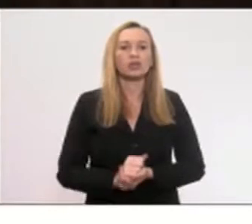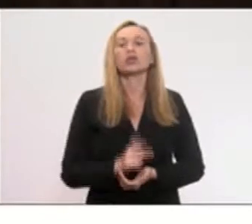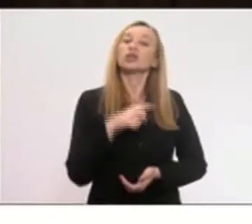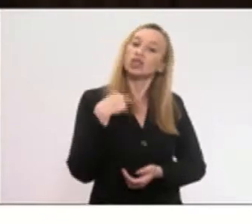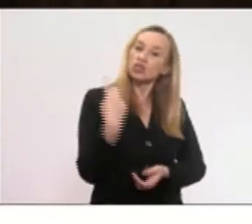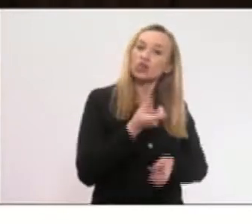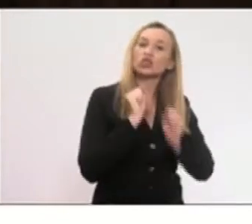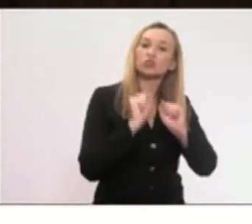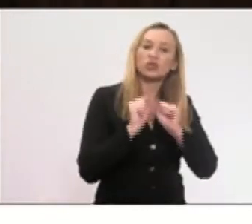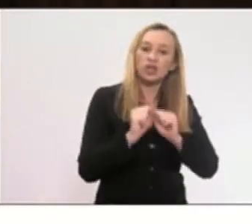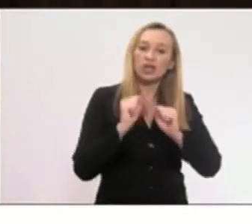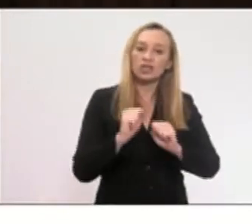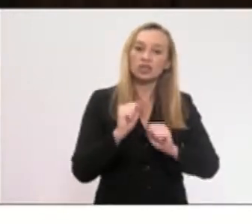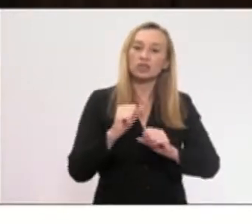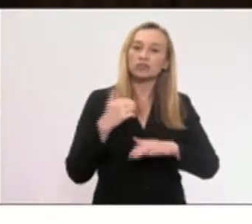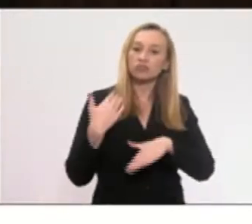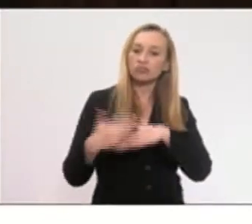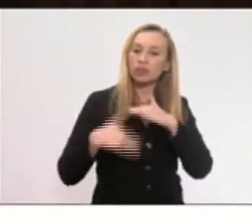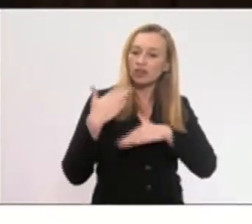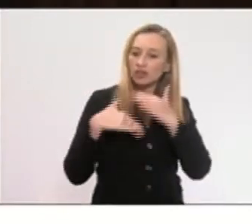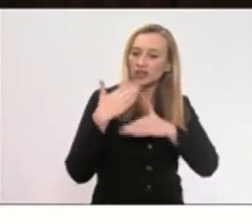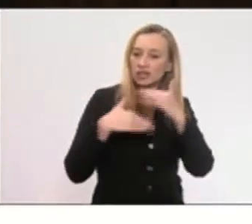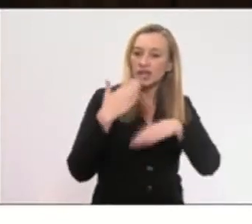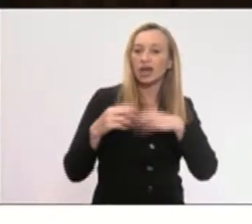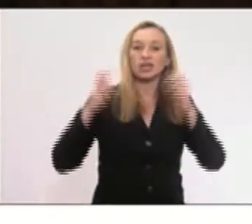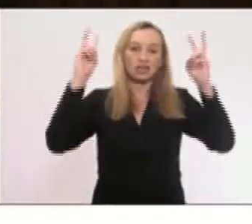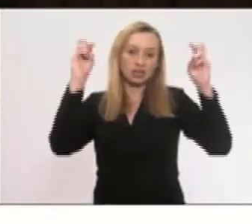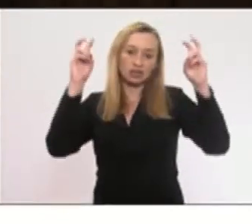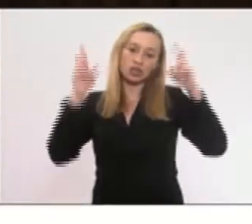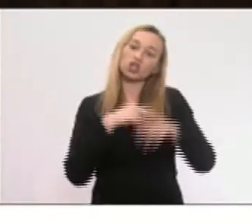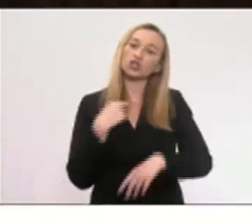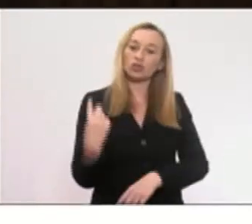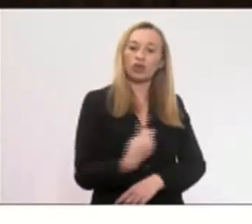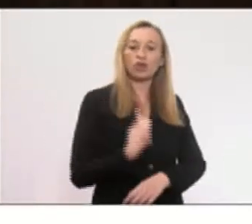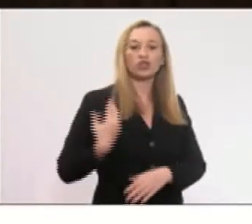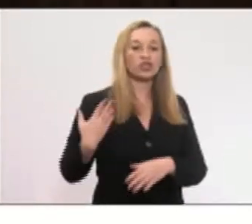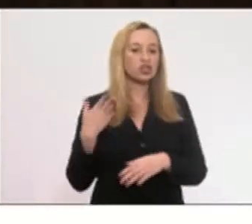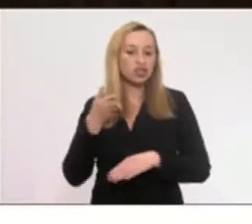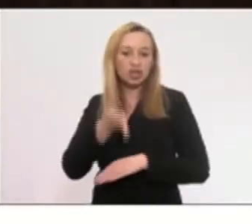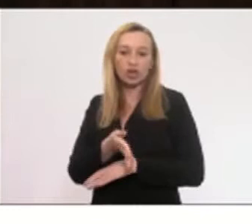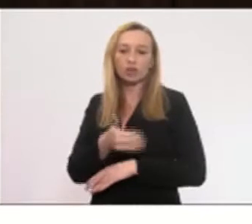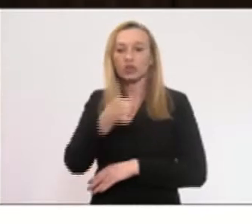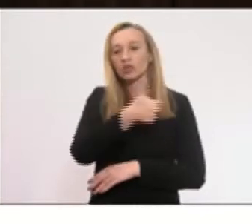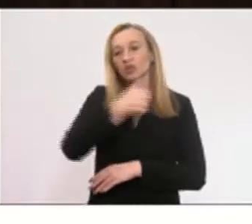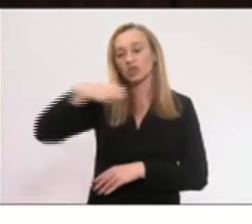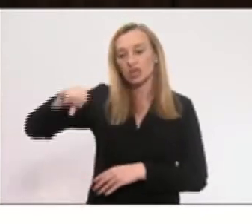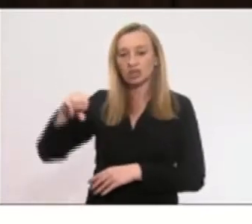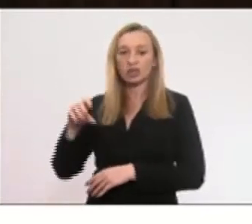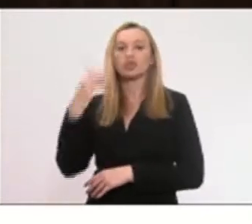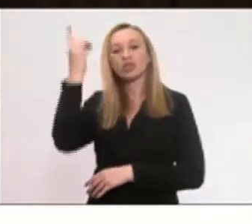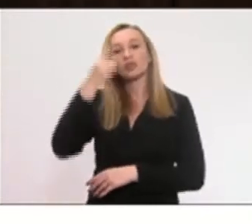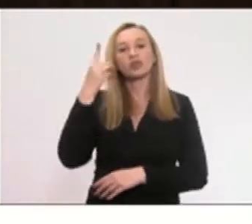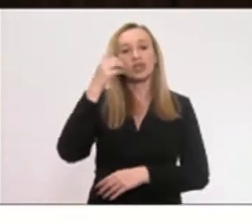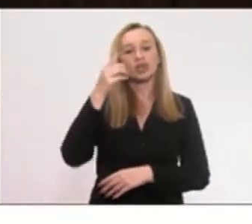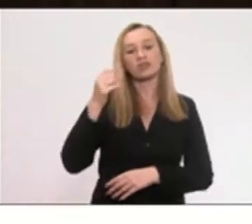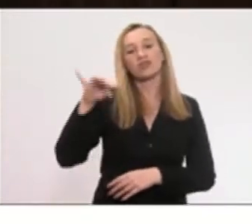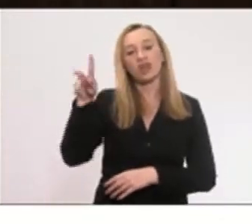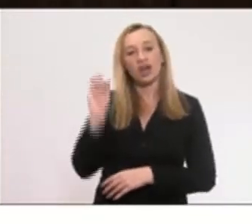nós pudéssemos avançar nesse tema. E nós chegamos em 2019,